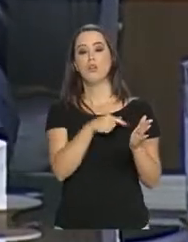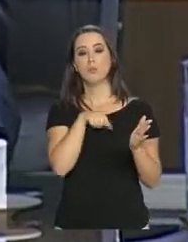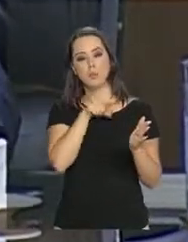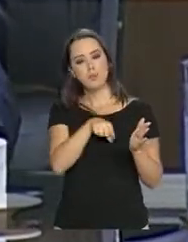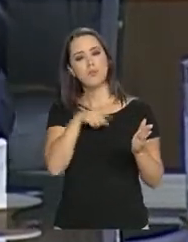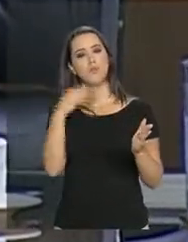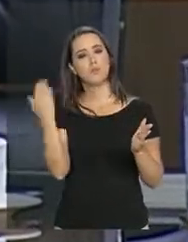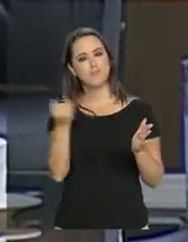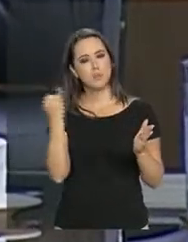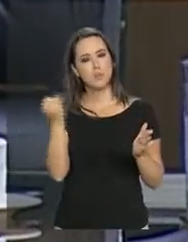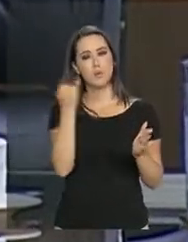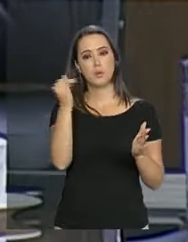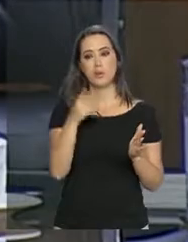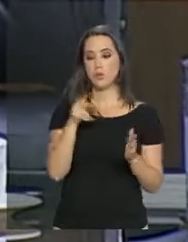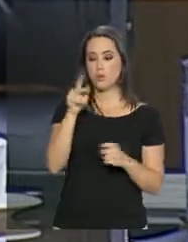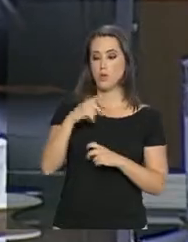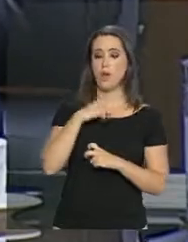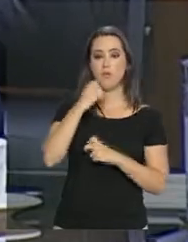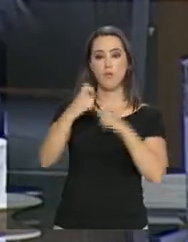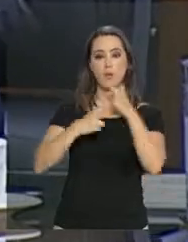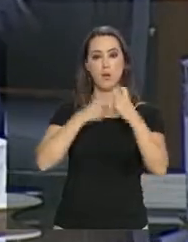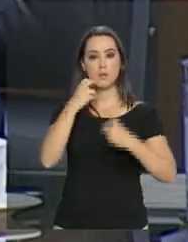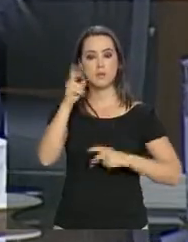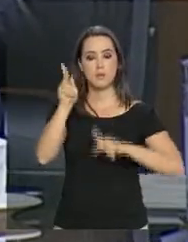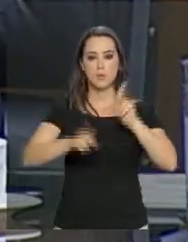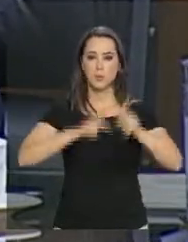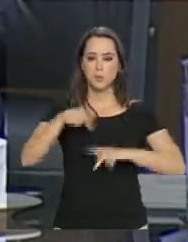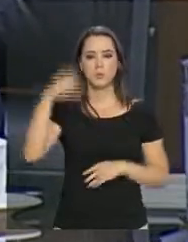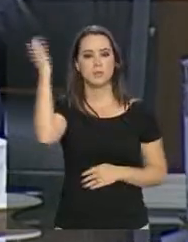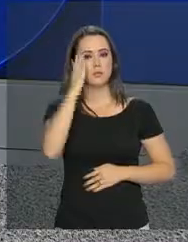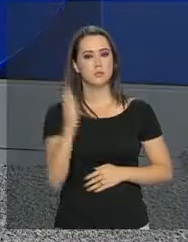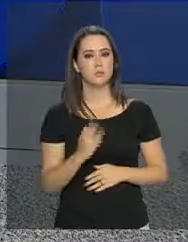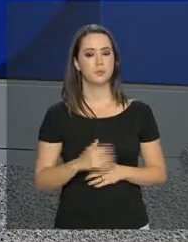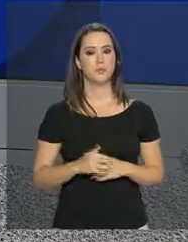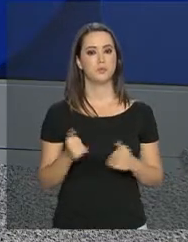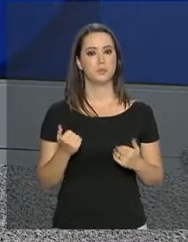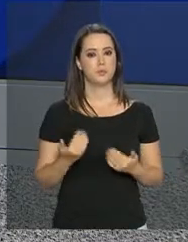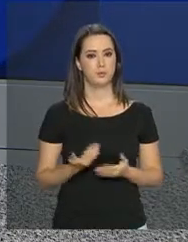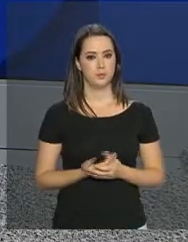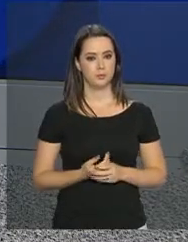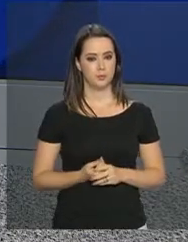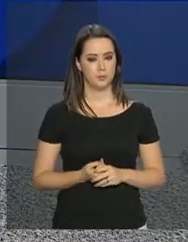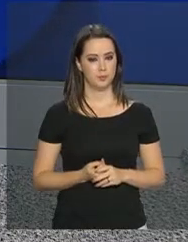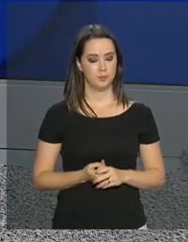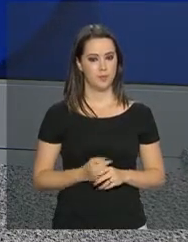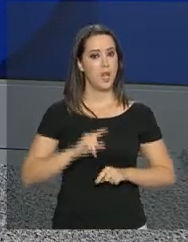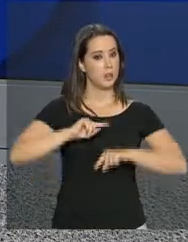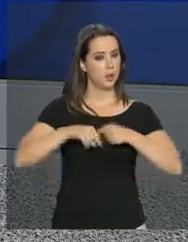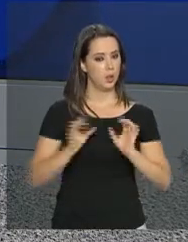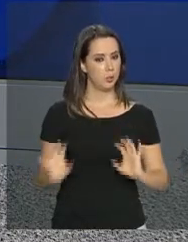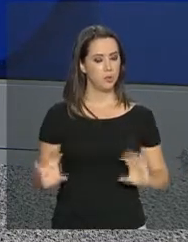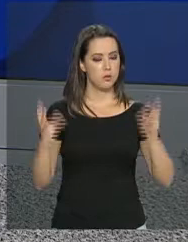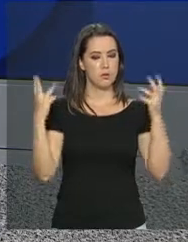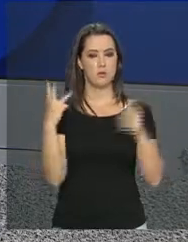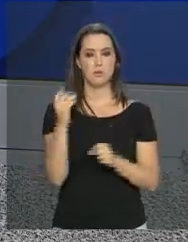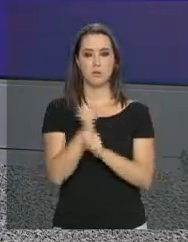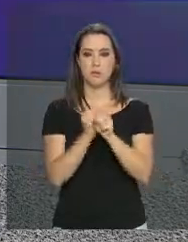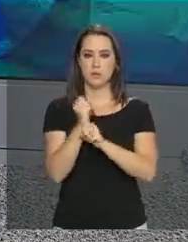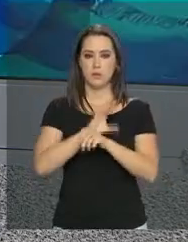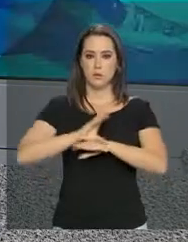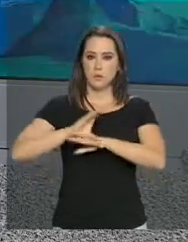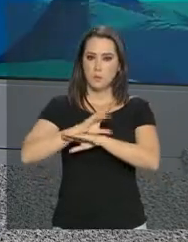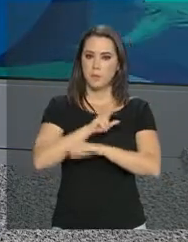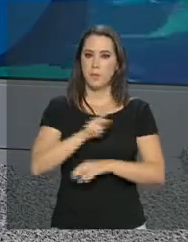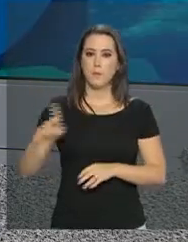precisamente pela voz do povo é brasileiro por após a cerimônia de 30 anos da constituição